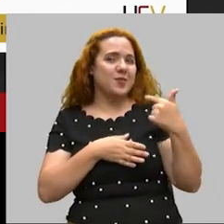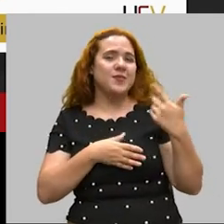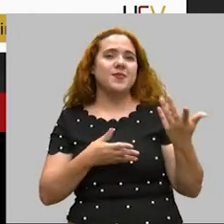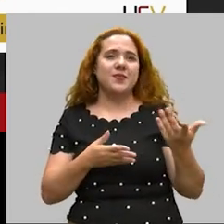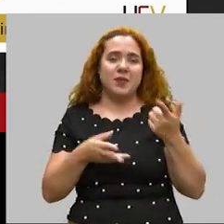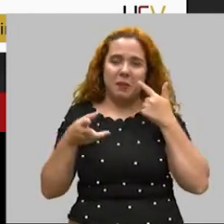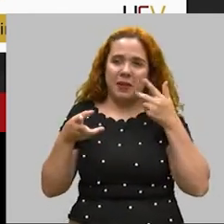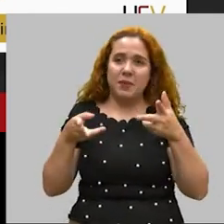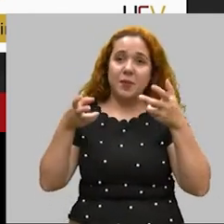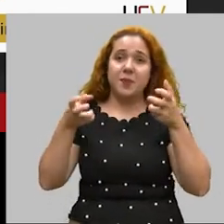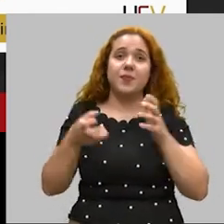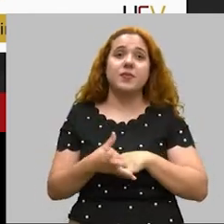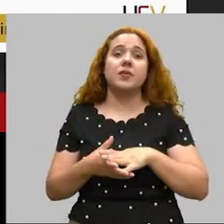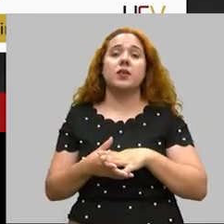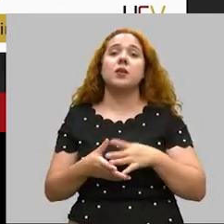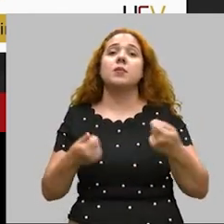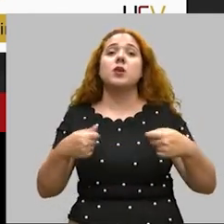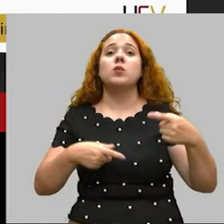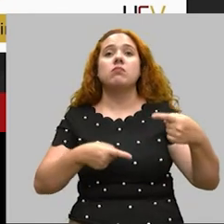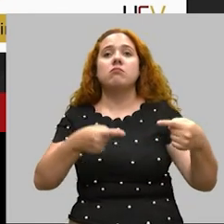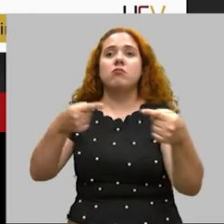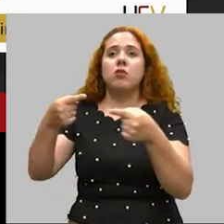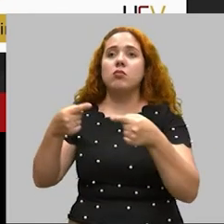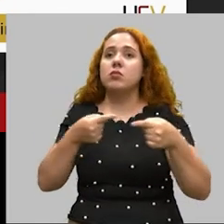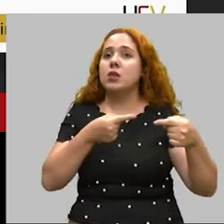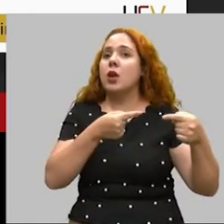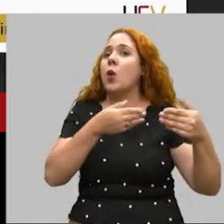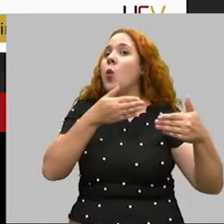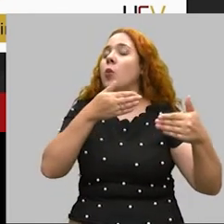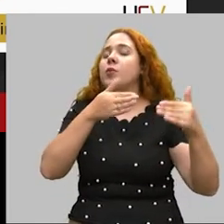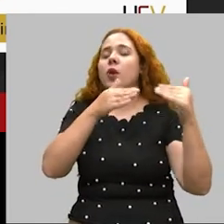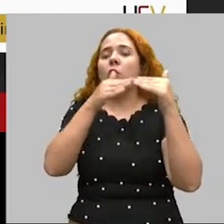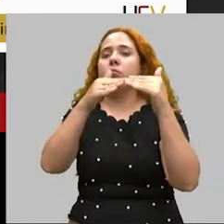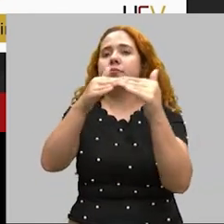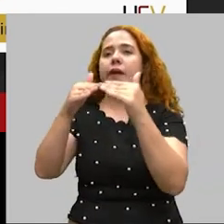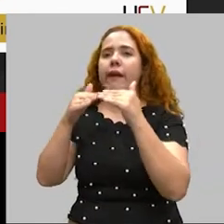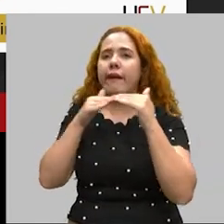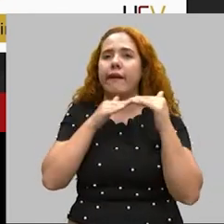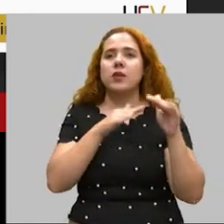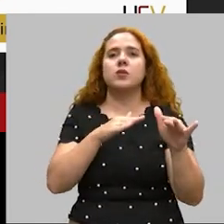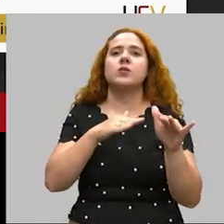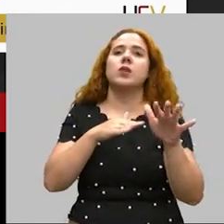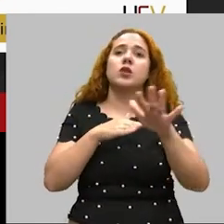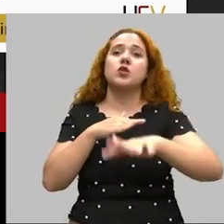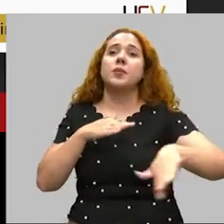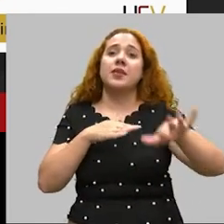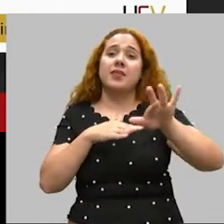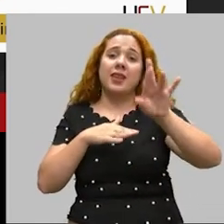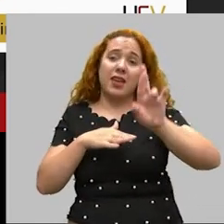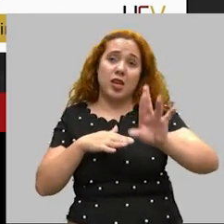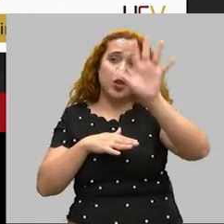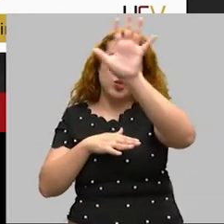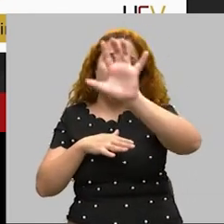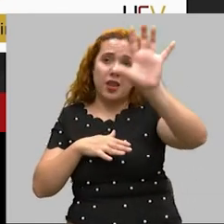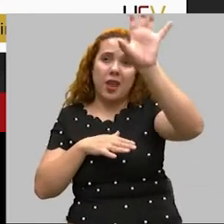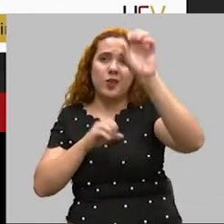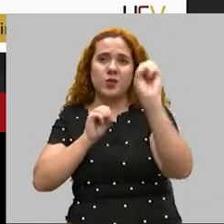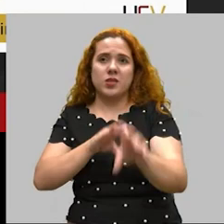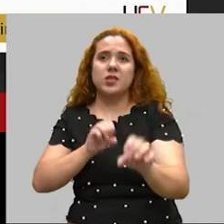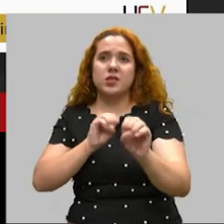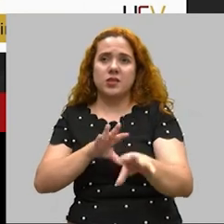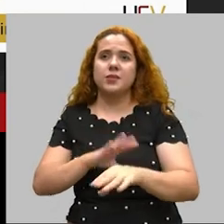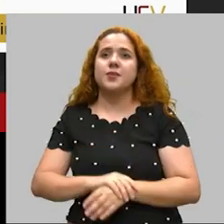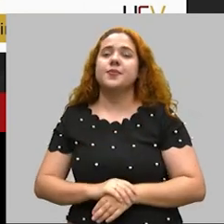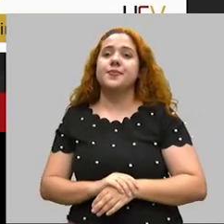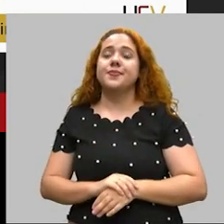superintendências regionais de ensino né porque realmente para gente na verdade é uma coisa em Cadeia né que a gente não adianta a